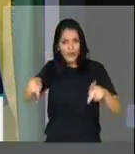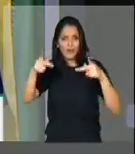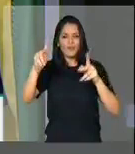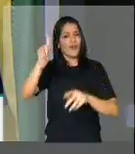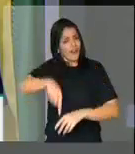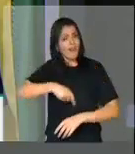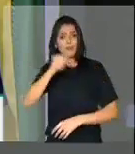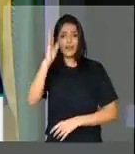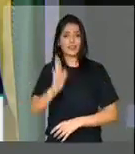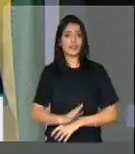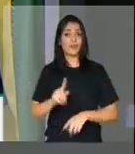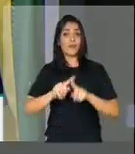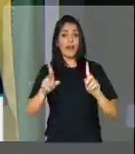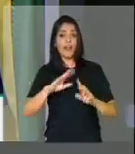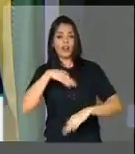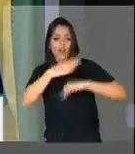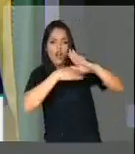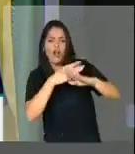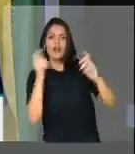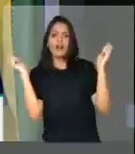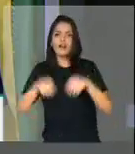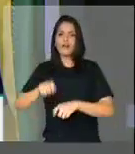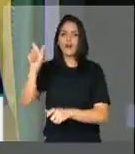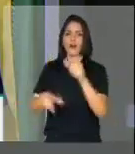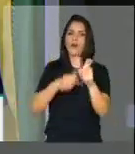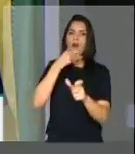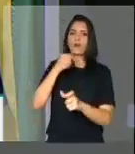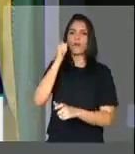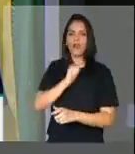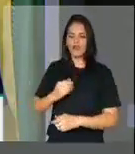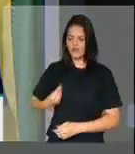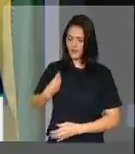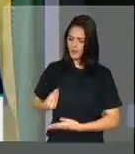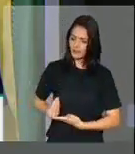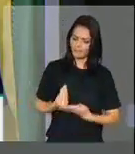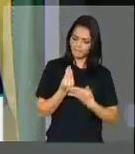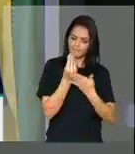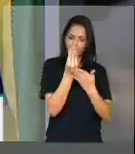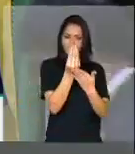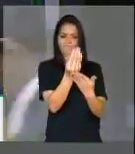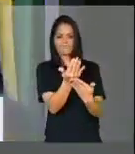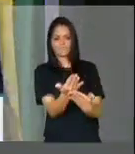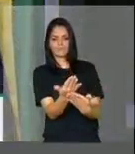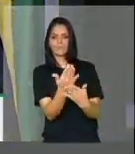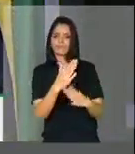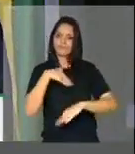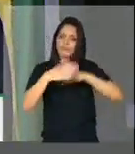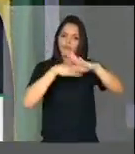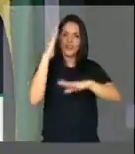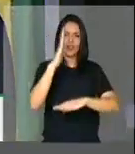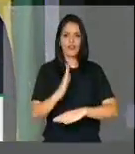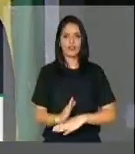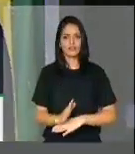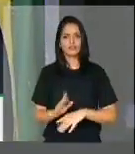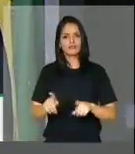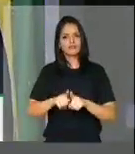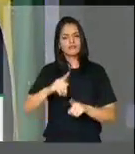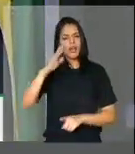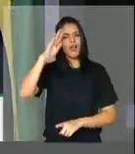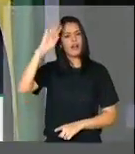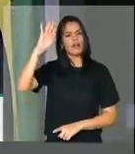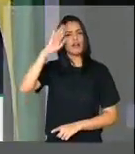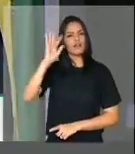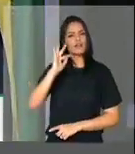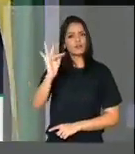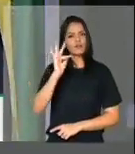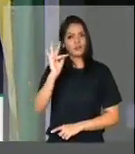pela capacidade de homens e de mulheres que emprestaram sua vida, seu coração e seus mais nobres ideais à construção